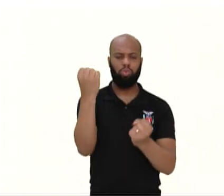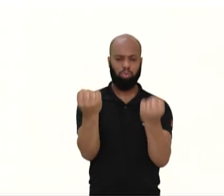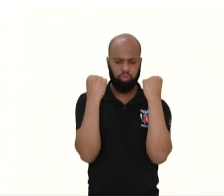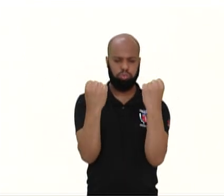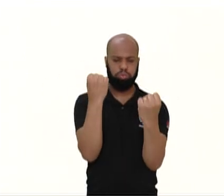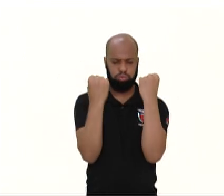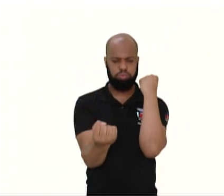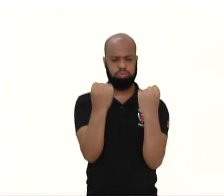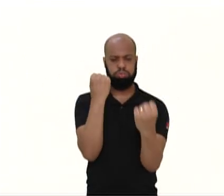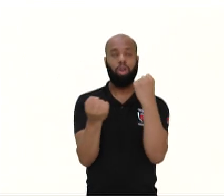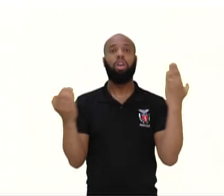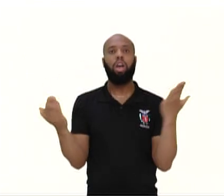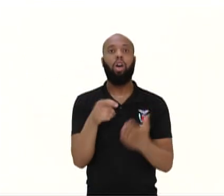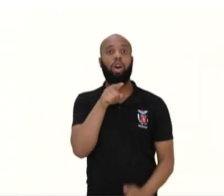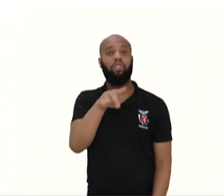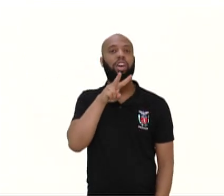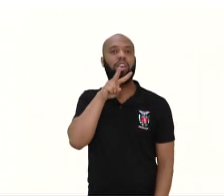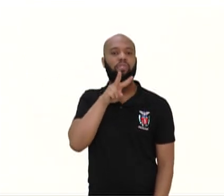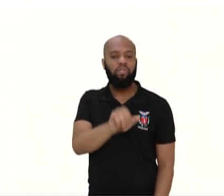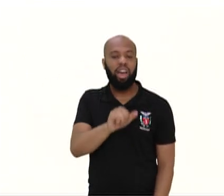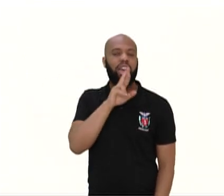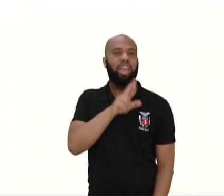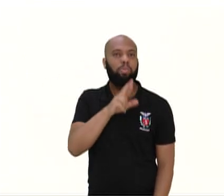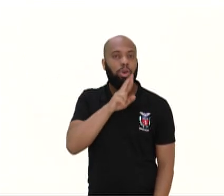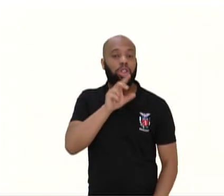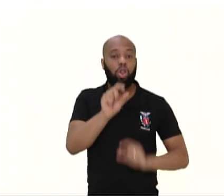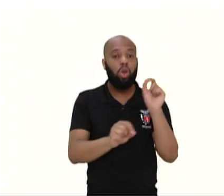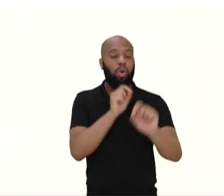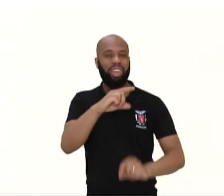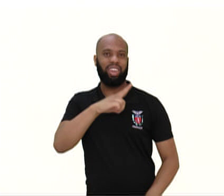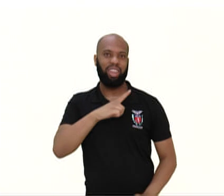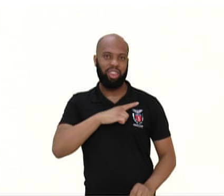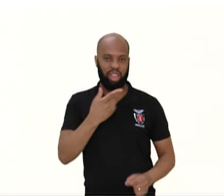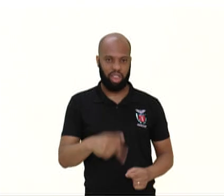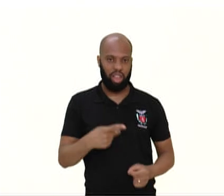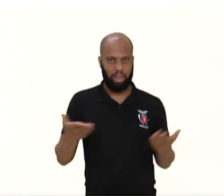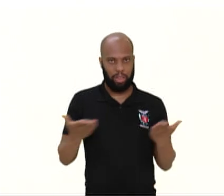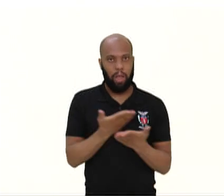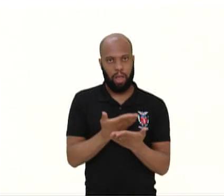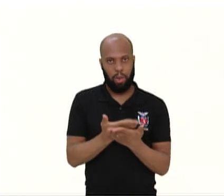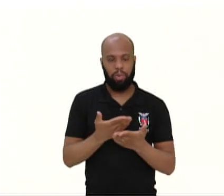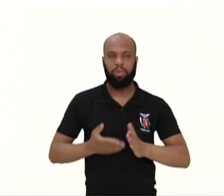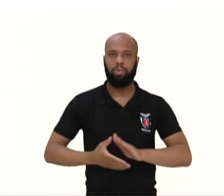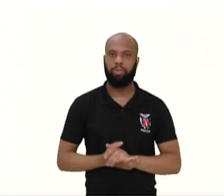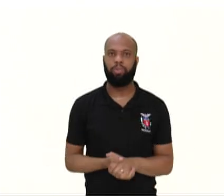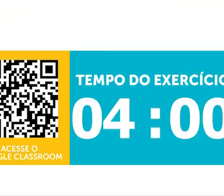musculação? Então, agora vocês vão responder a partir do que foi dito aqui na aula.